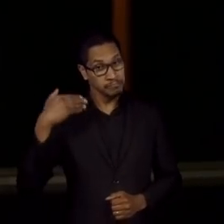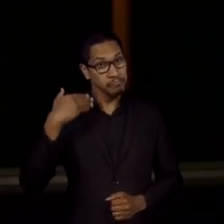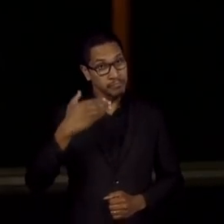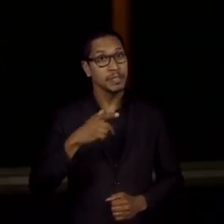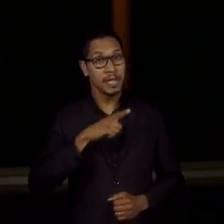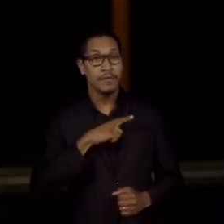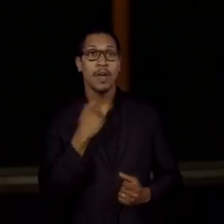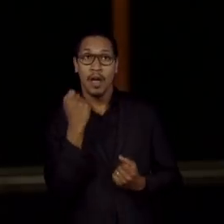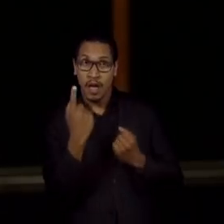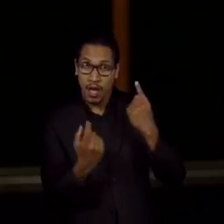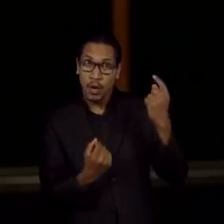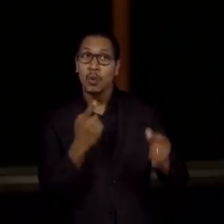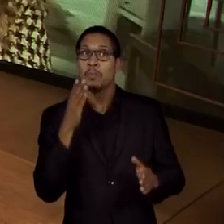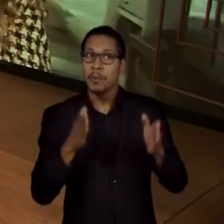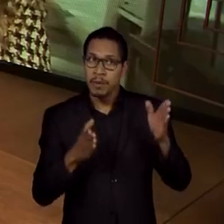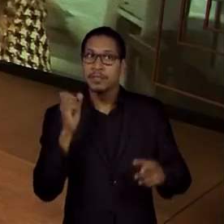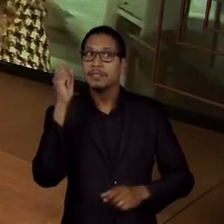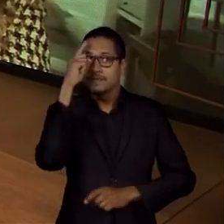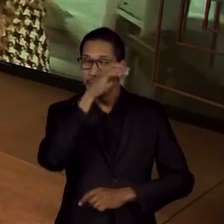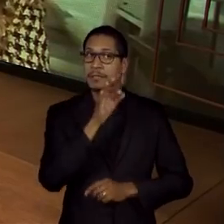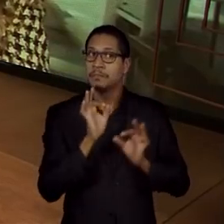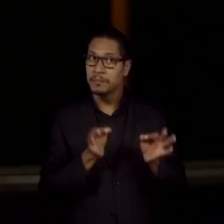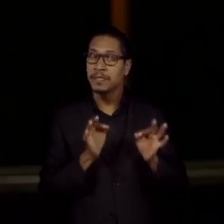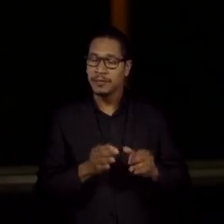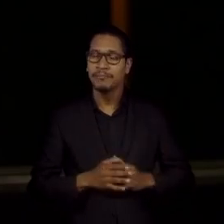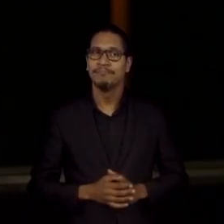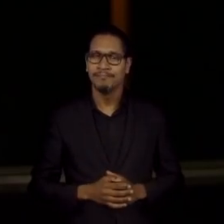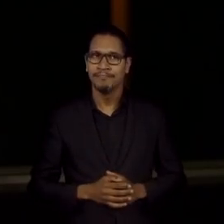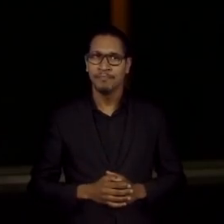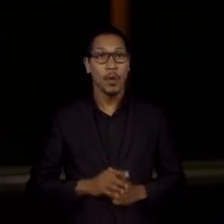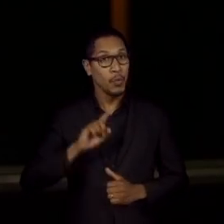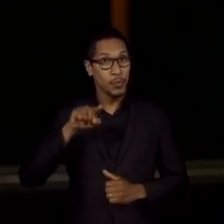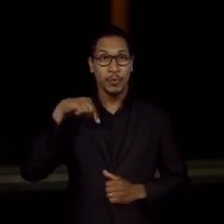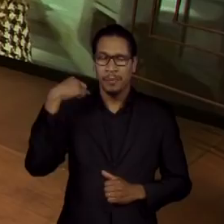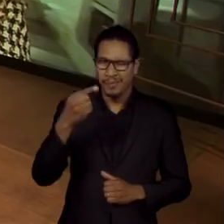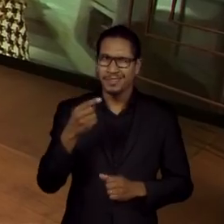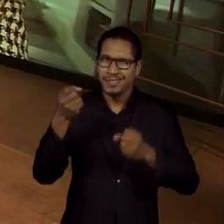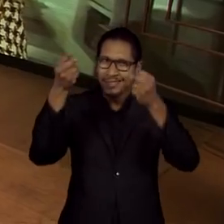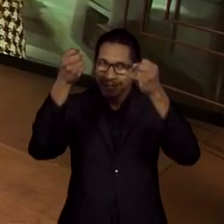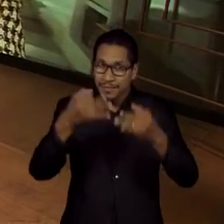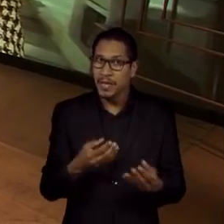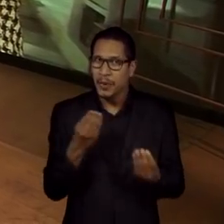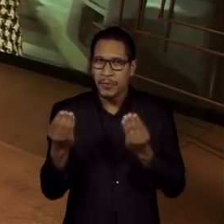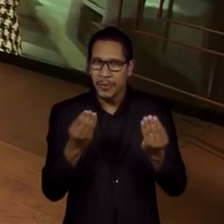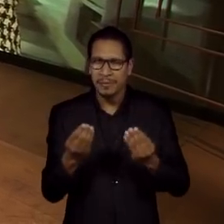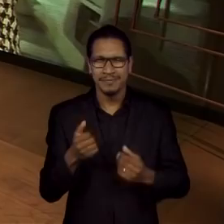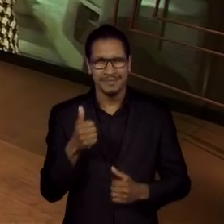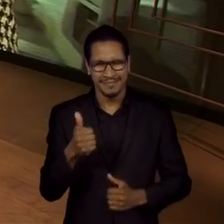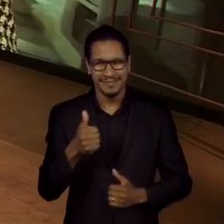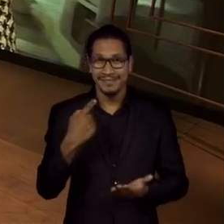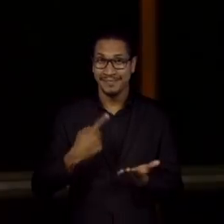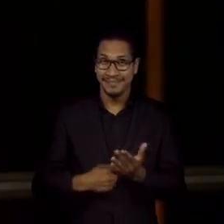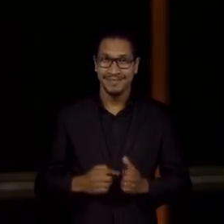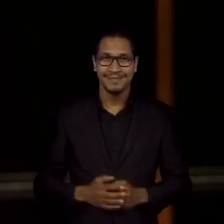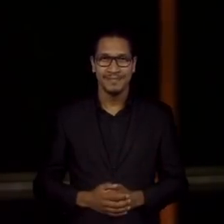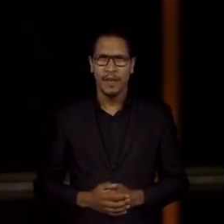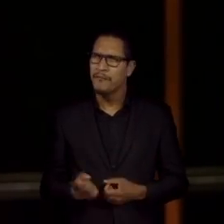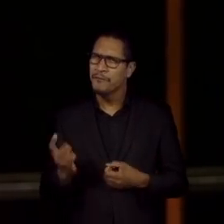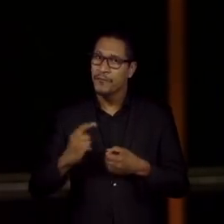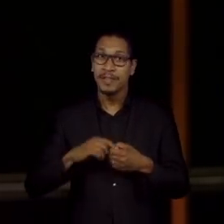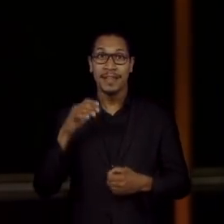bem forte diante das adversidades. Mas a gente fala sobre isso no próximo bloco, pode ser? A gente volta já